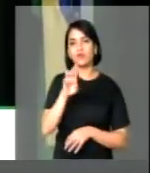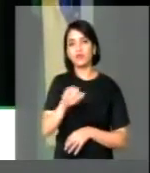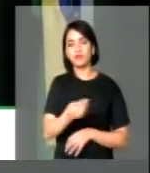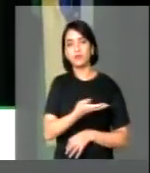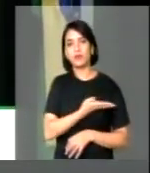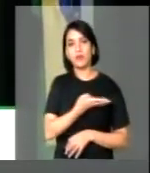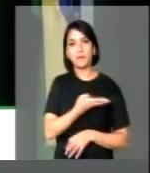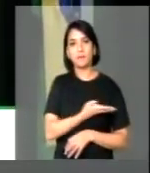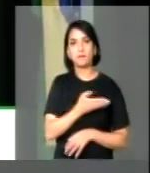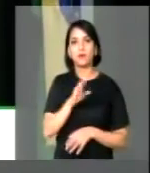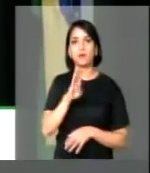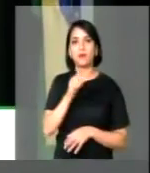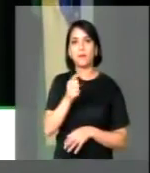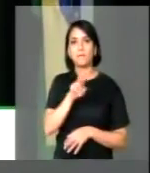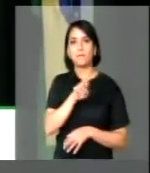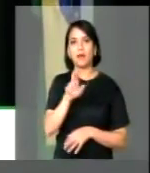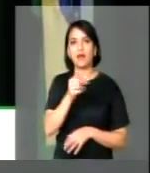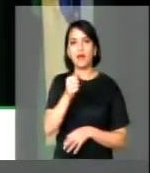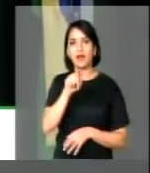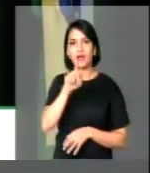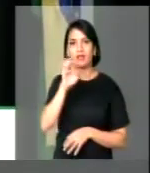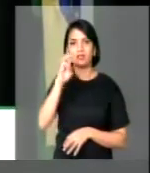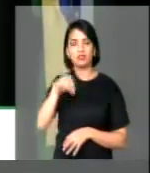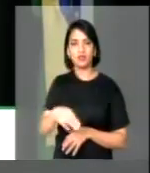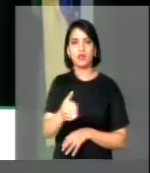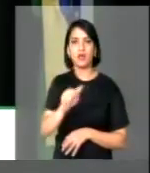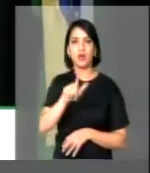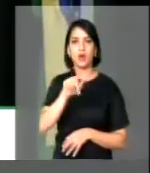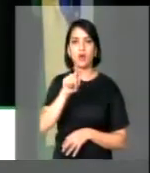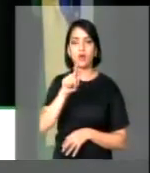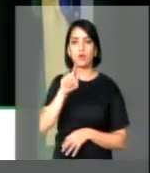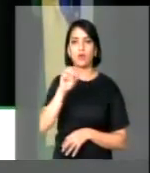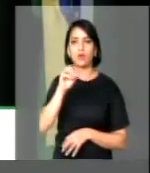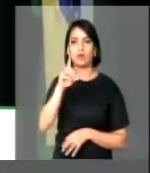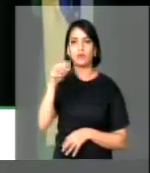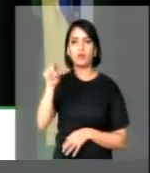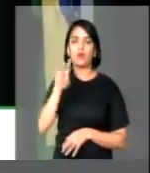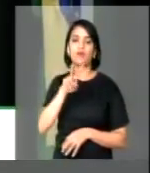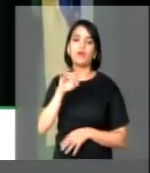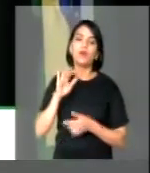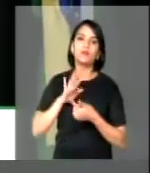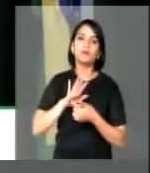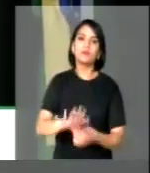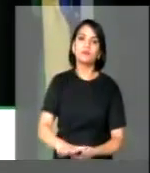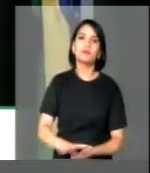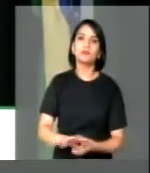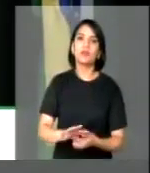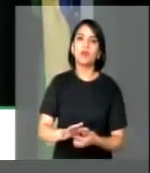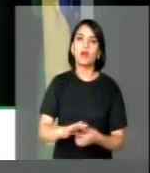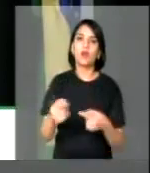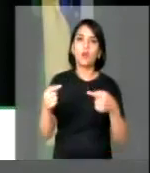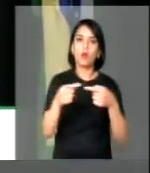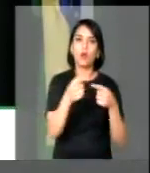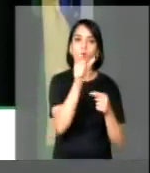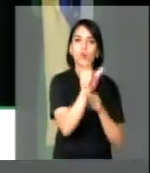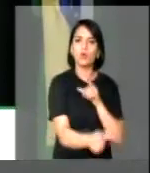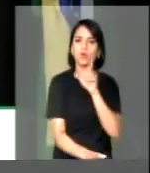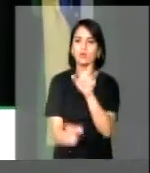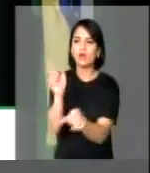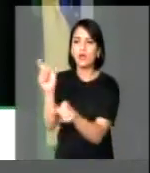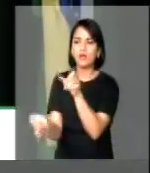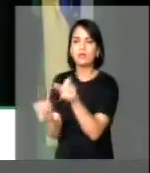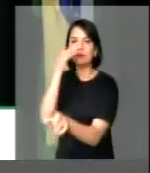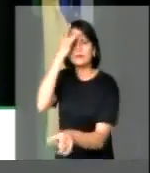do Algodão deverá apresentar o acordo individual assinado por cada vítima. O desembargador solicitou que